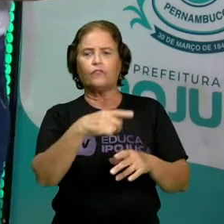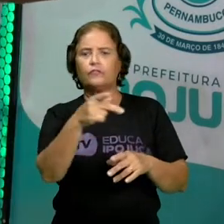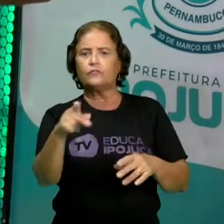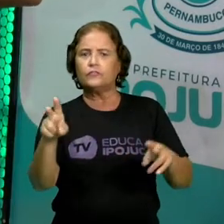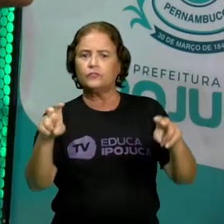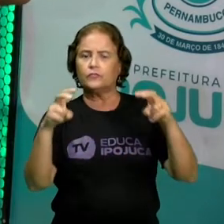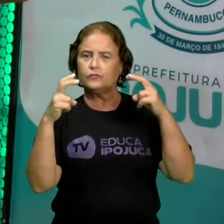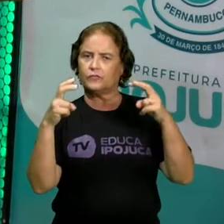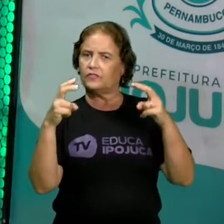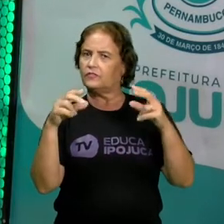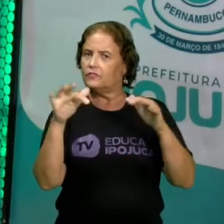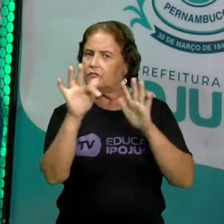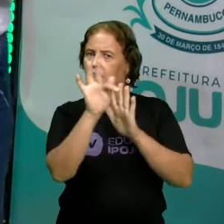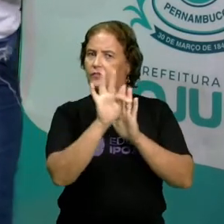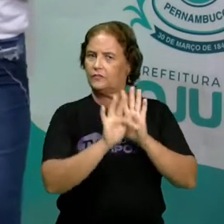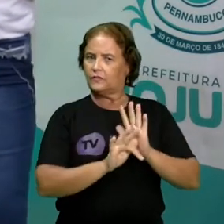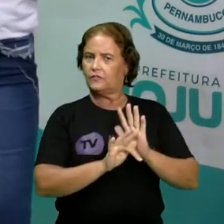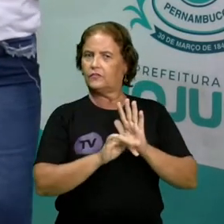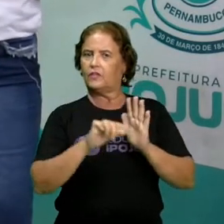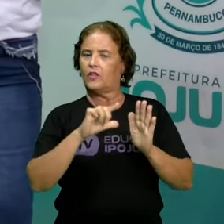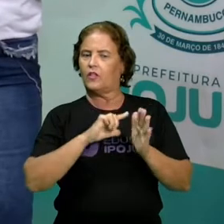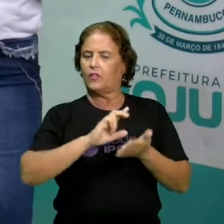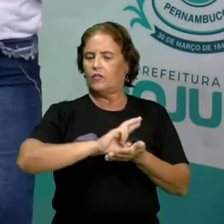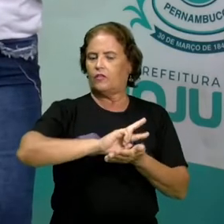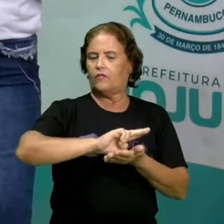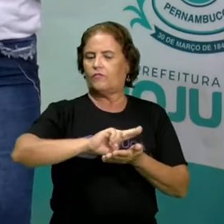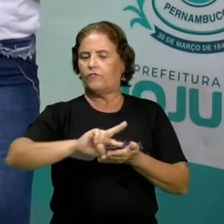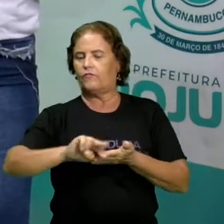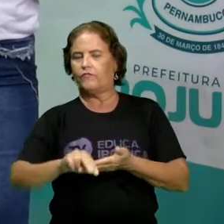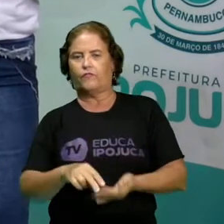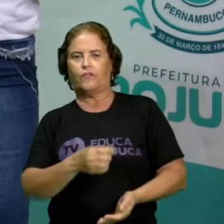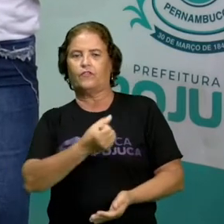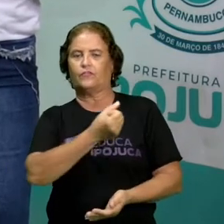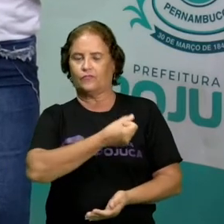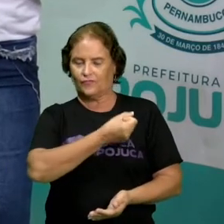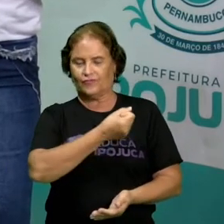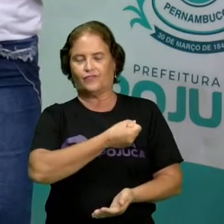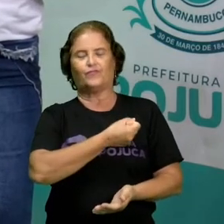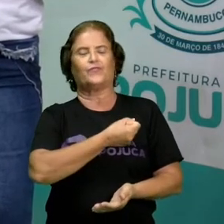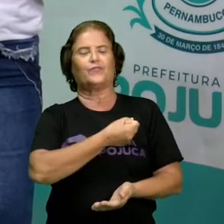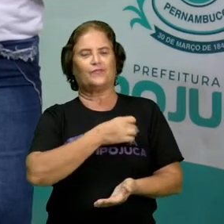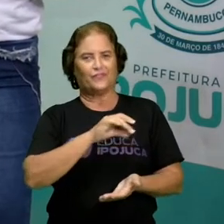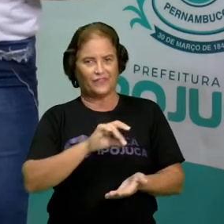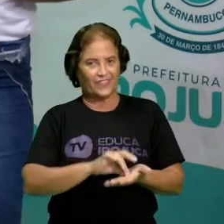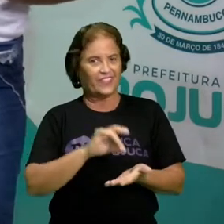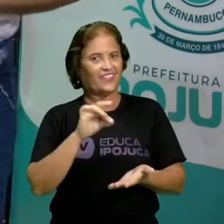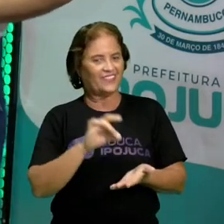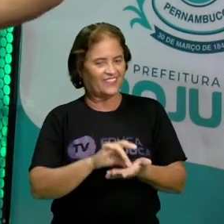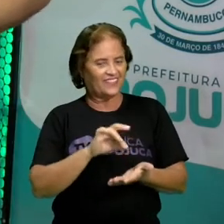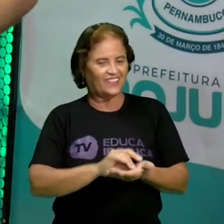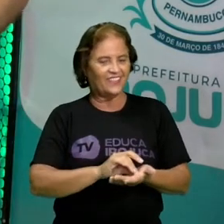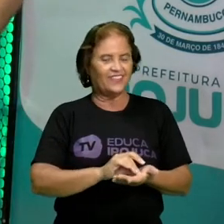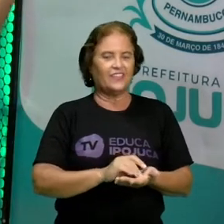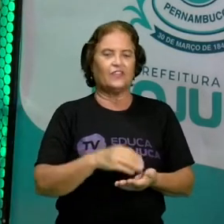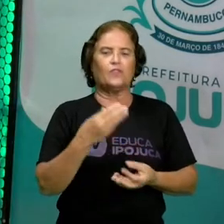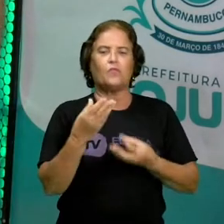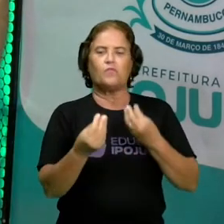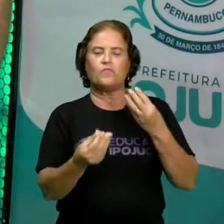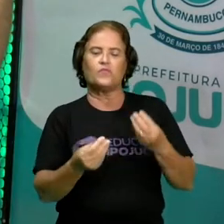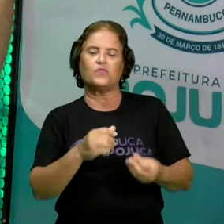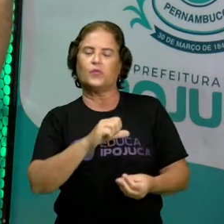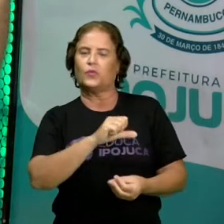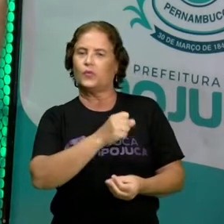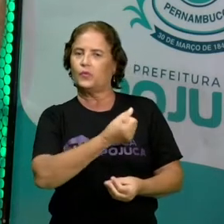que nesse texto nós temos vários números. Isso mesmo, temos vários números. Nós temos o numeral